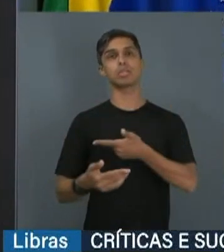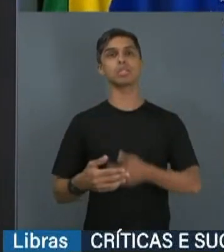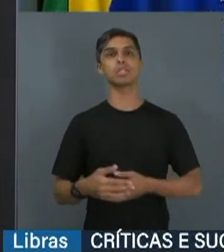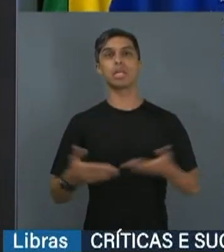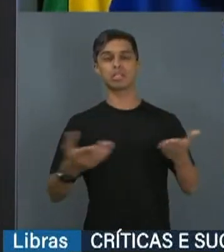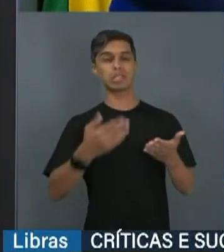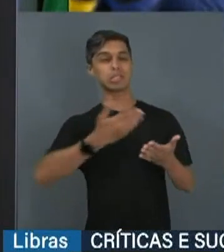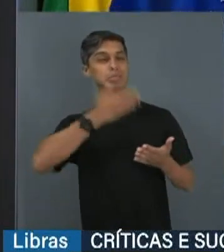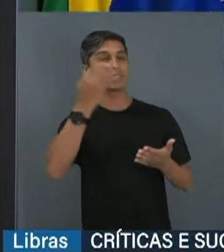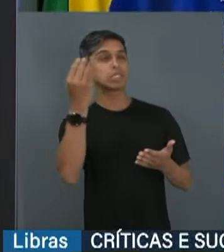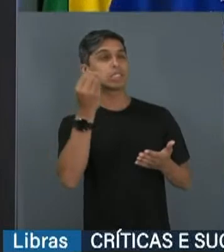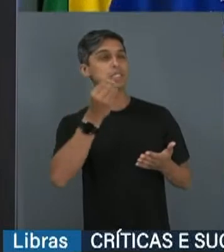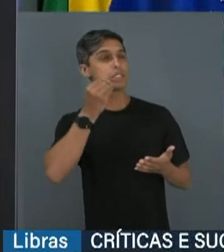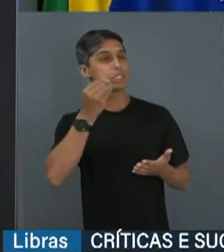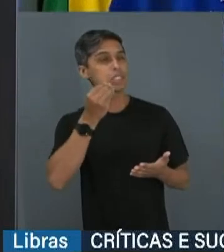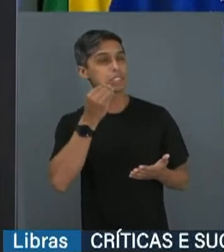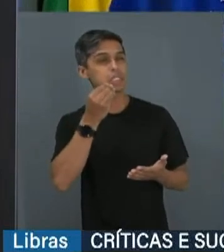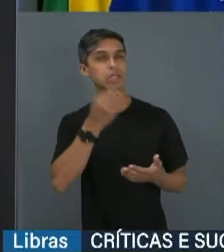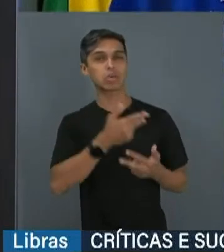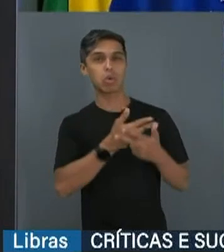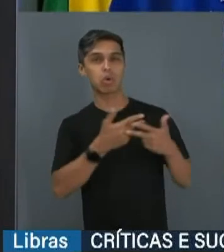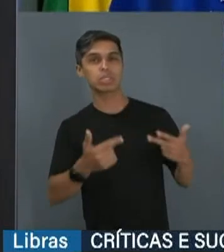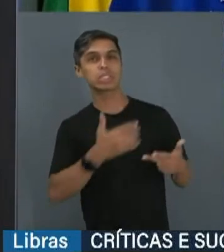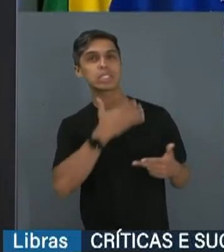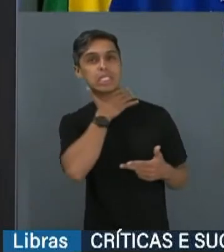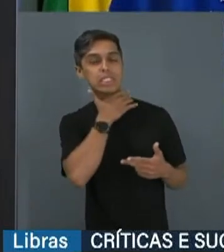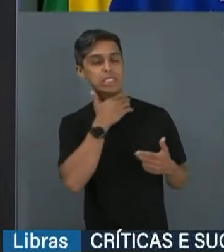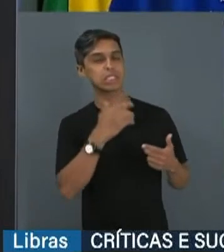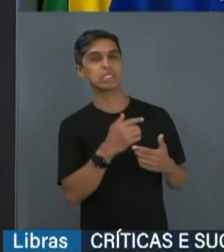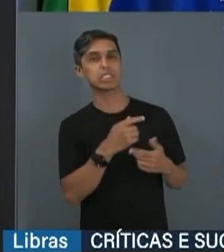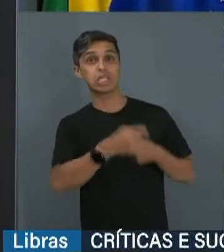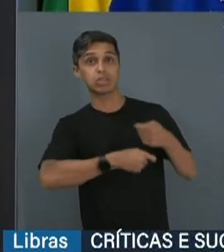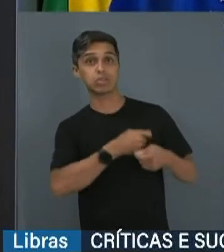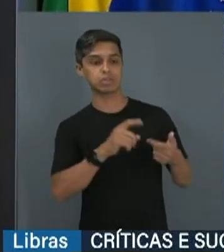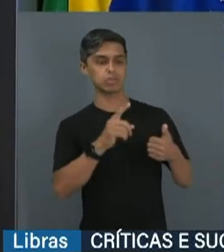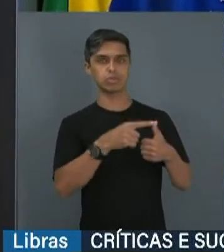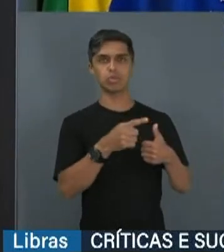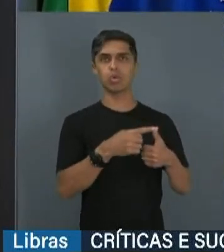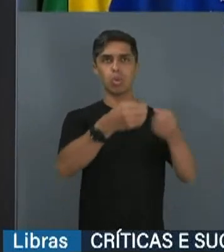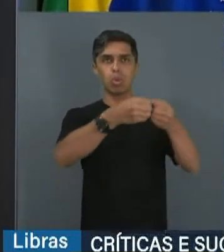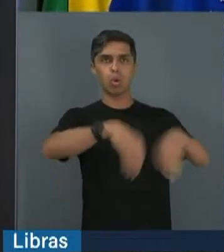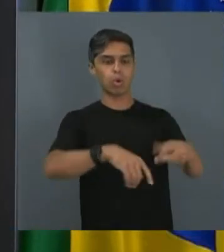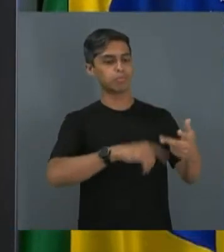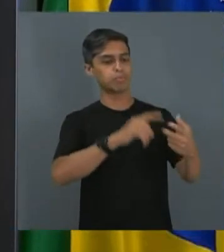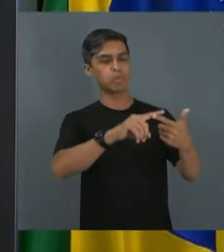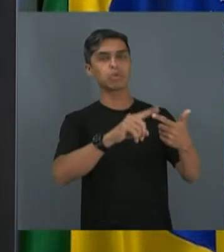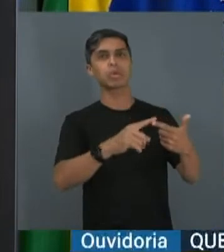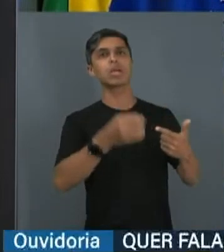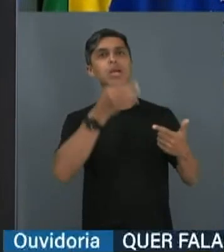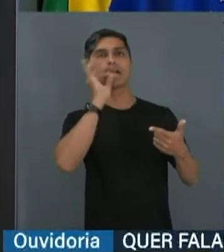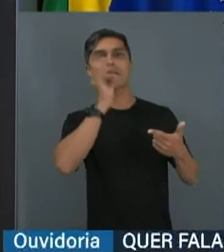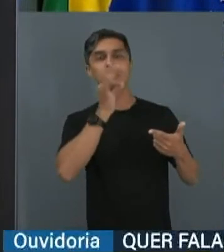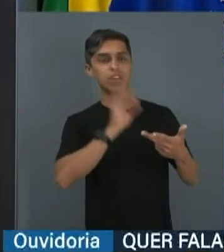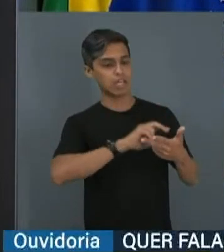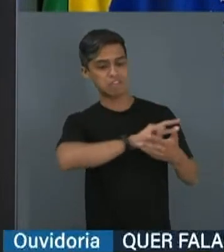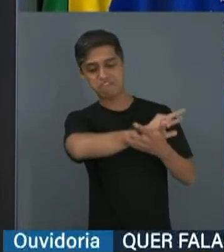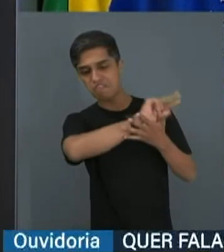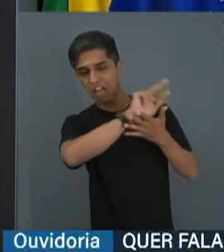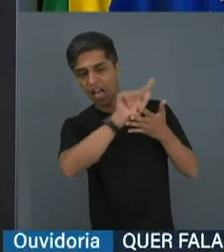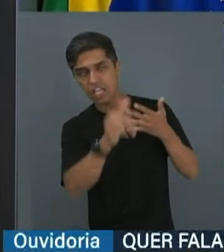está vendo, está na economia. Não é só os preços dos ovos, do café, muitos